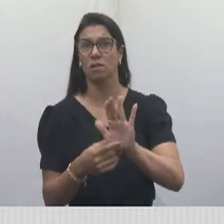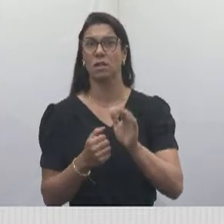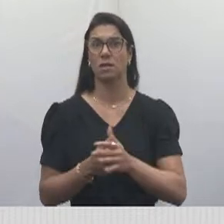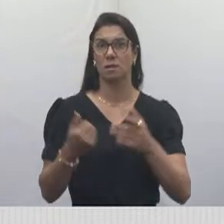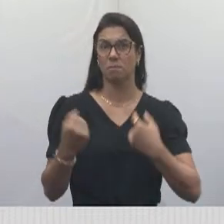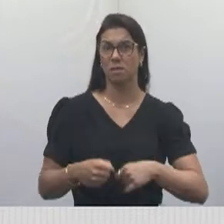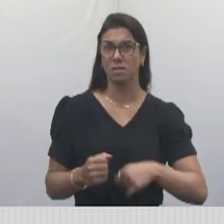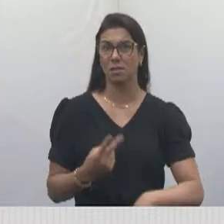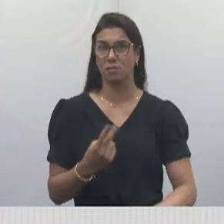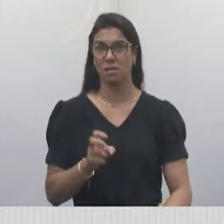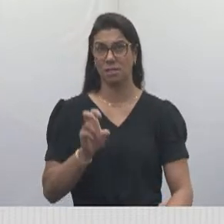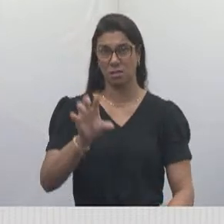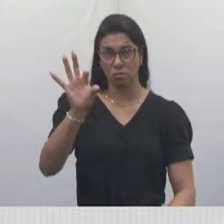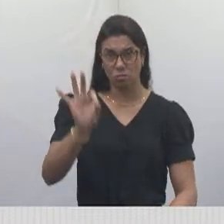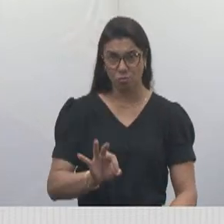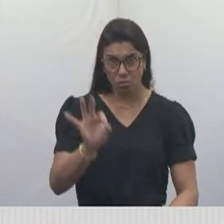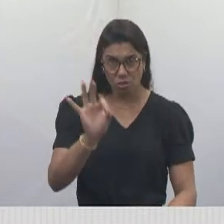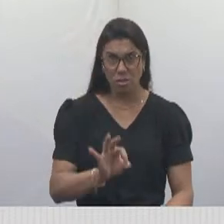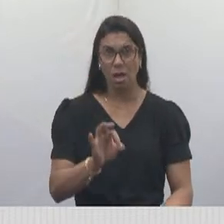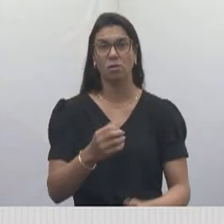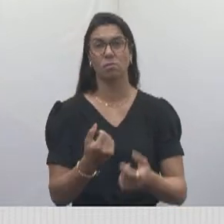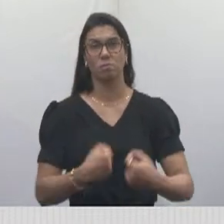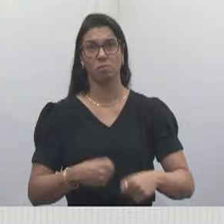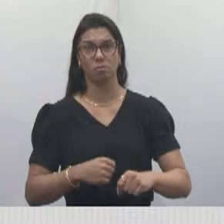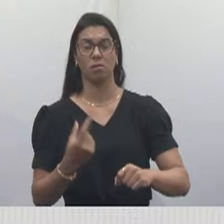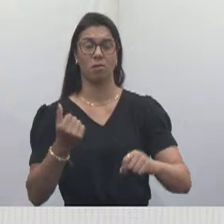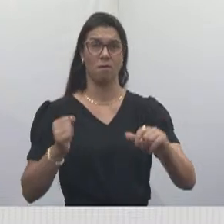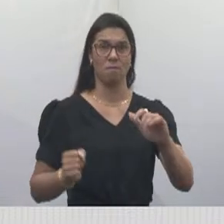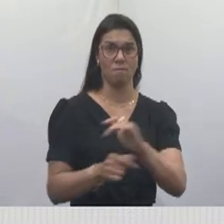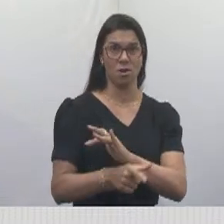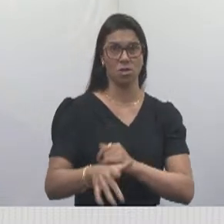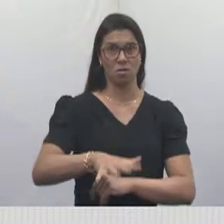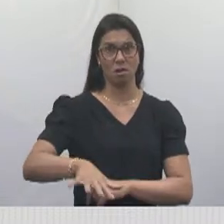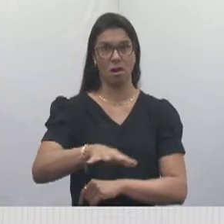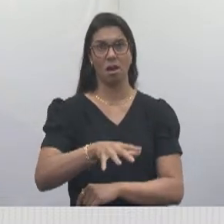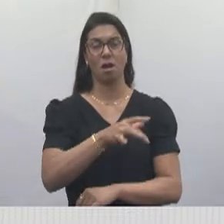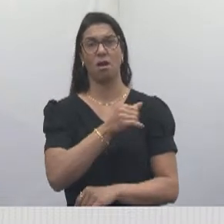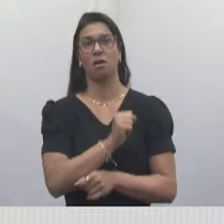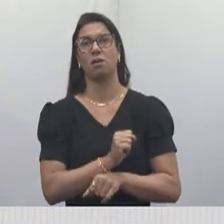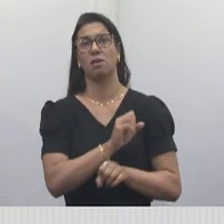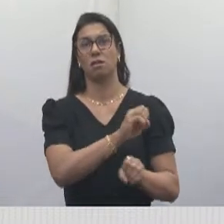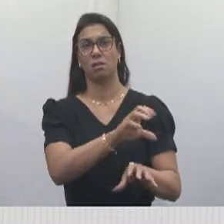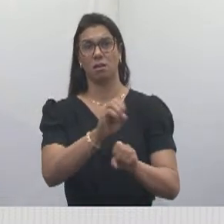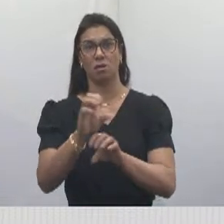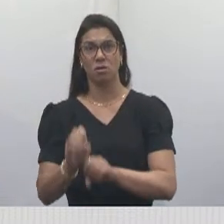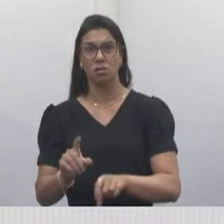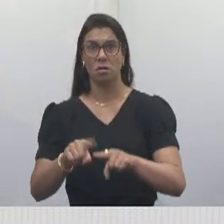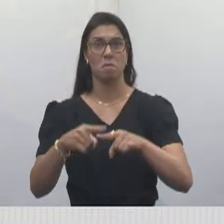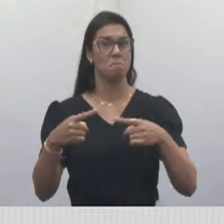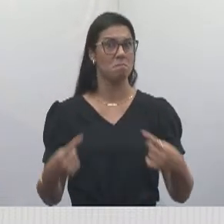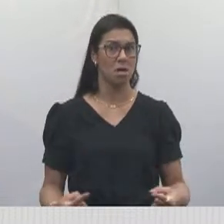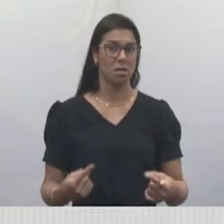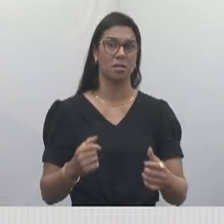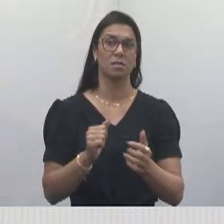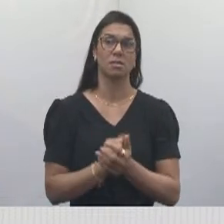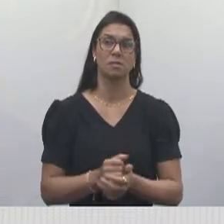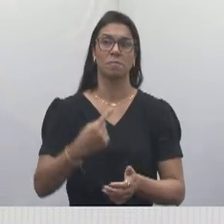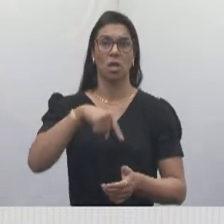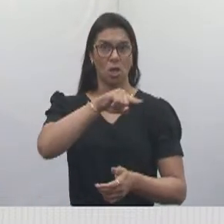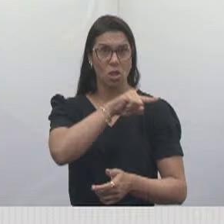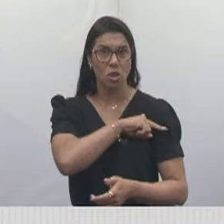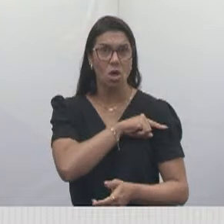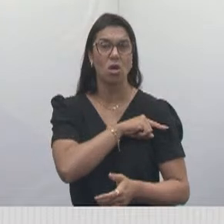em 2020, o resultado era o prefeito ter suas contas reprovadas e se tornar inelegível.